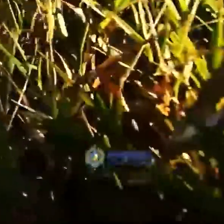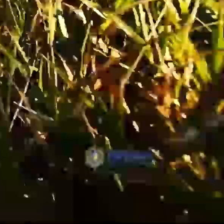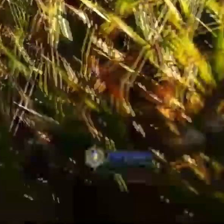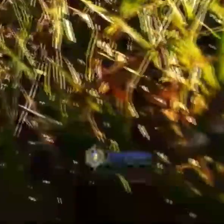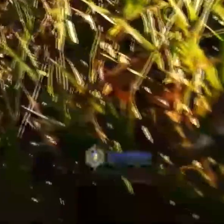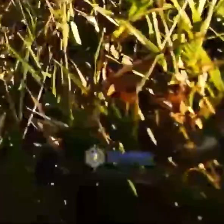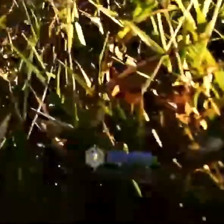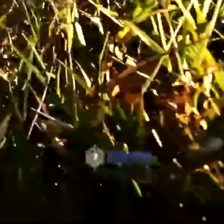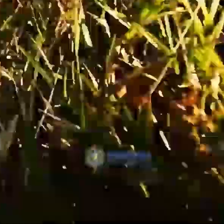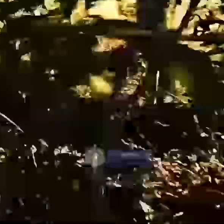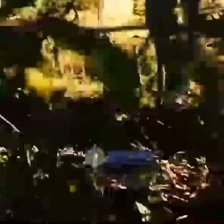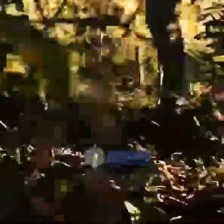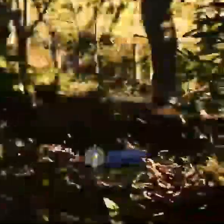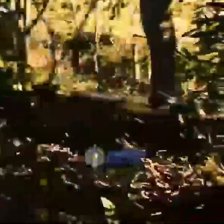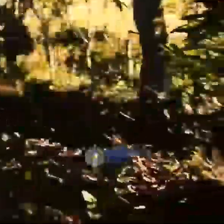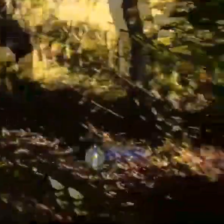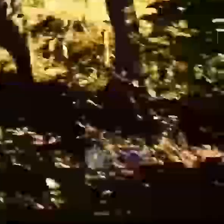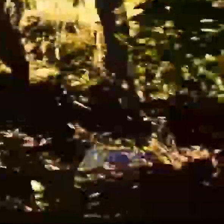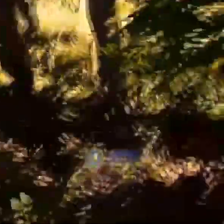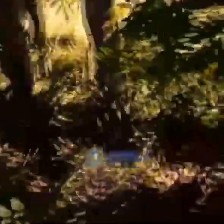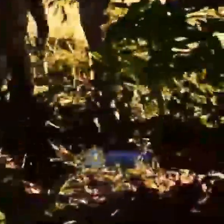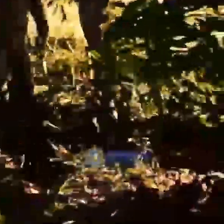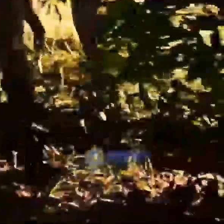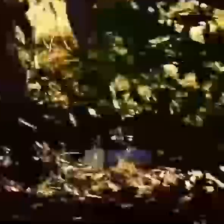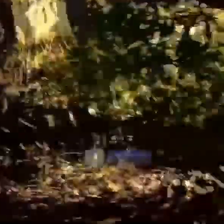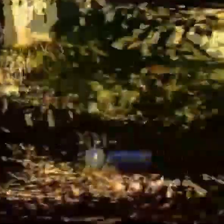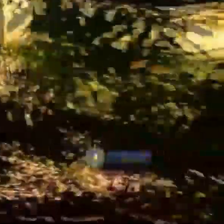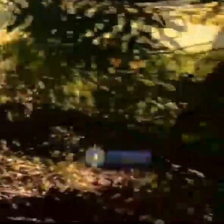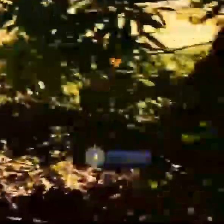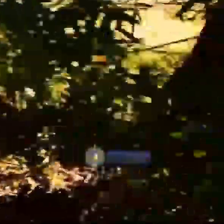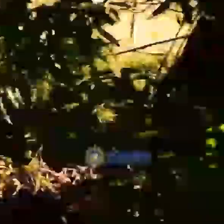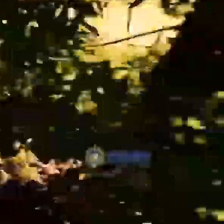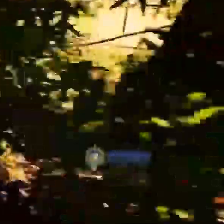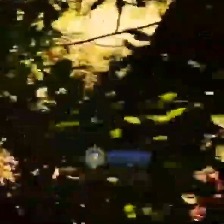Vamos, homens! Estamos chegando em mais um destino.